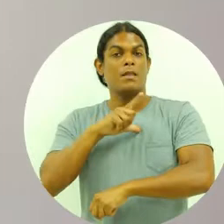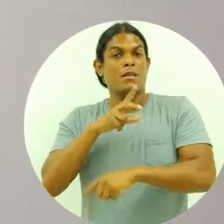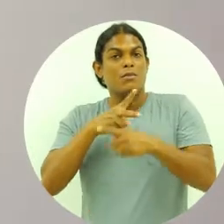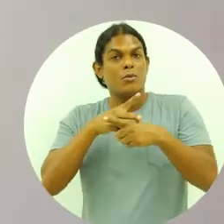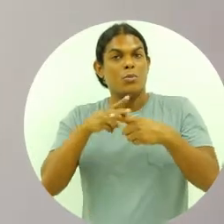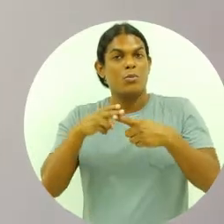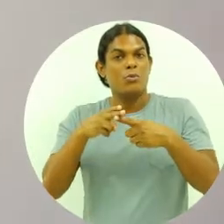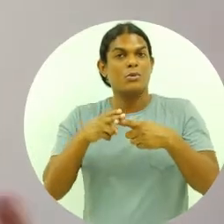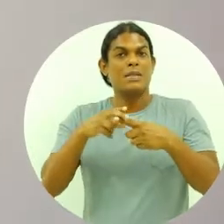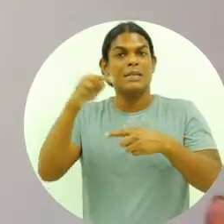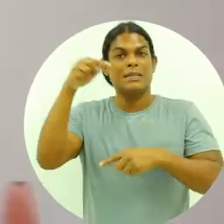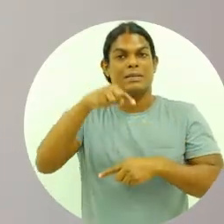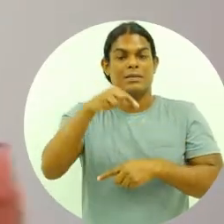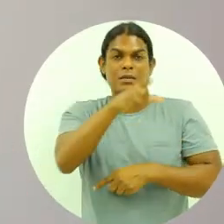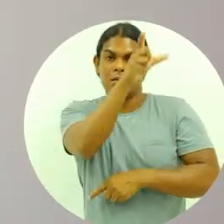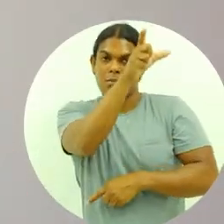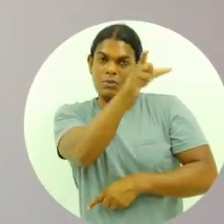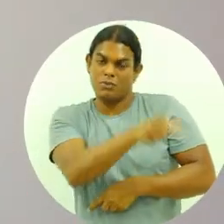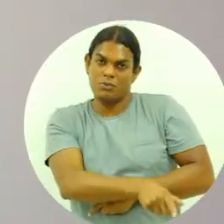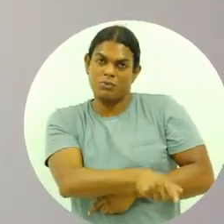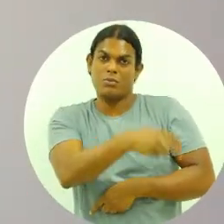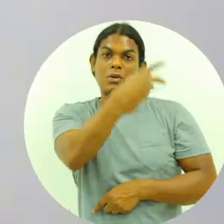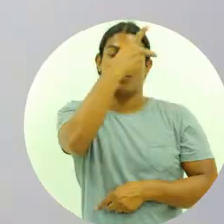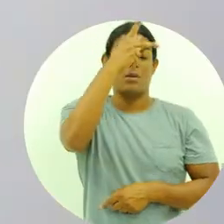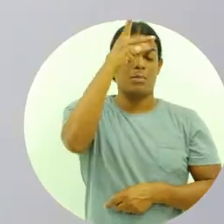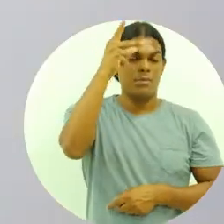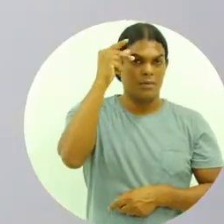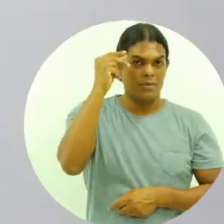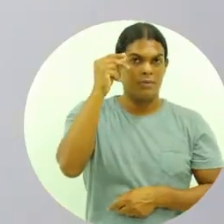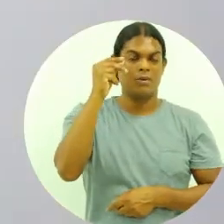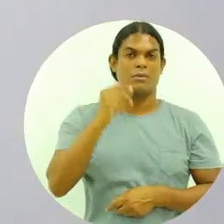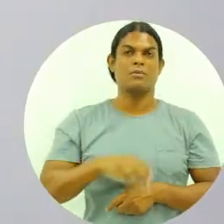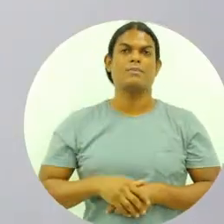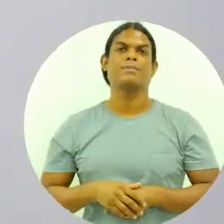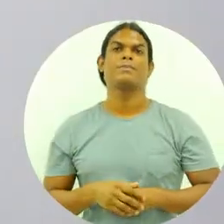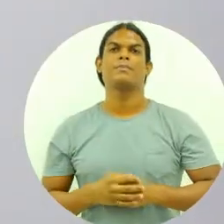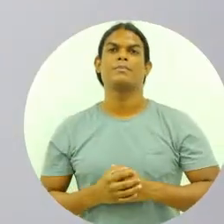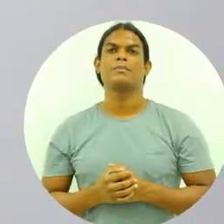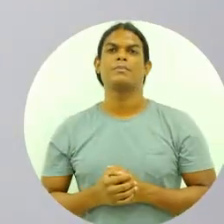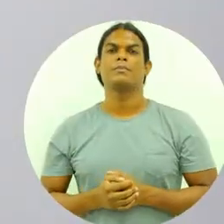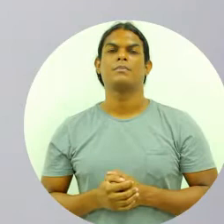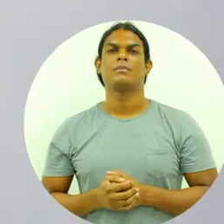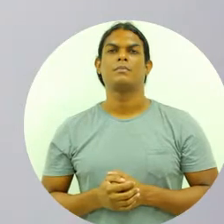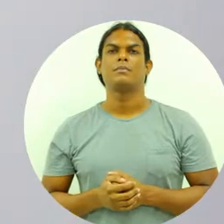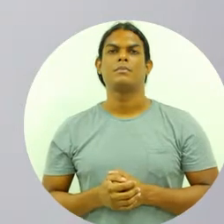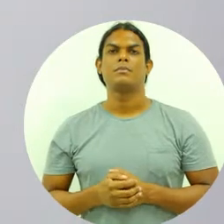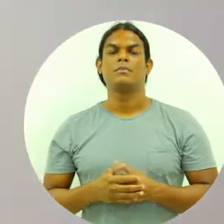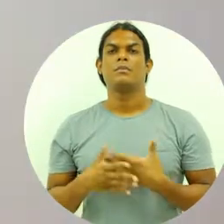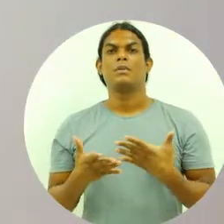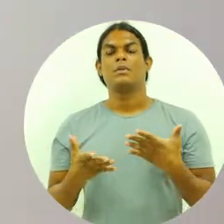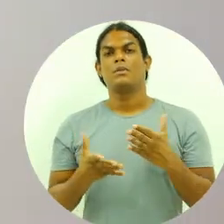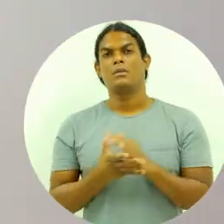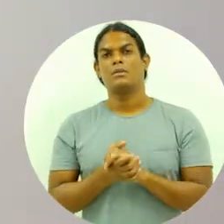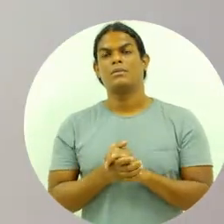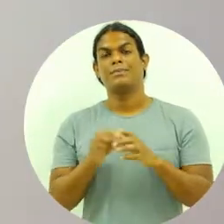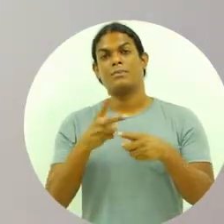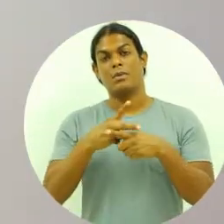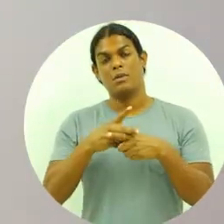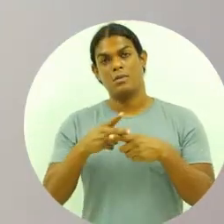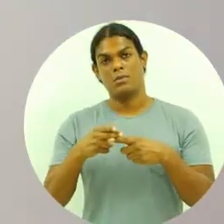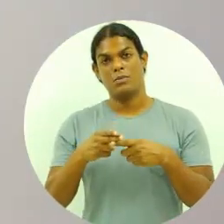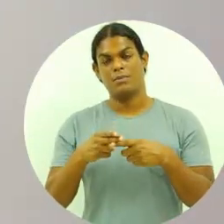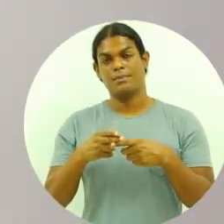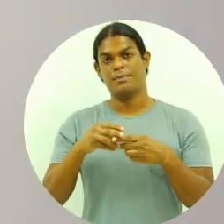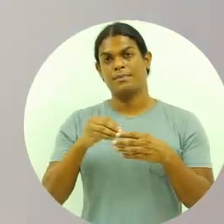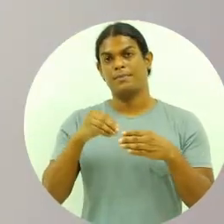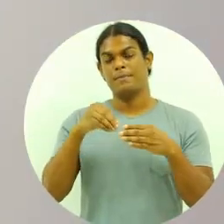o poder discricionário para dar essa liberdade. Entendeu? Que bom. Bom, finalmente, dentre os